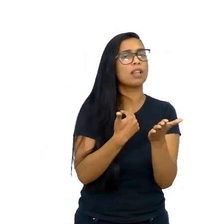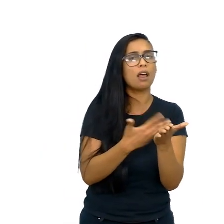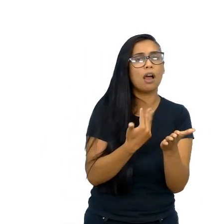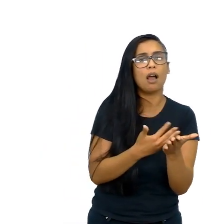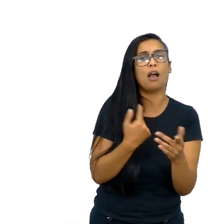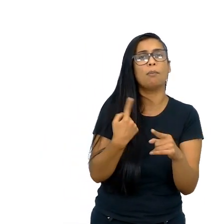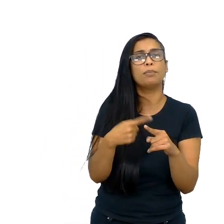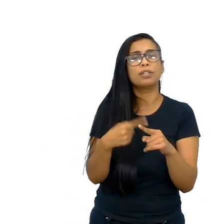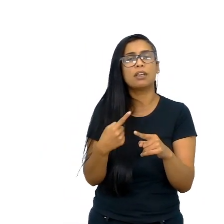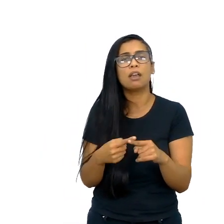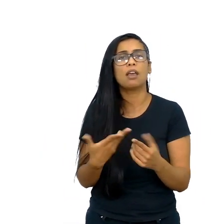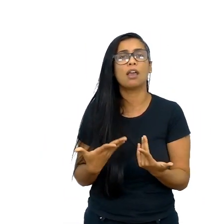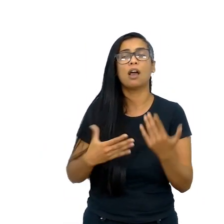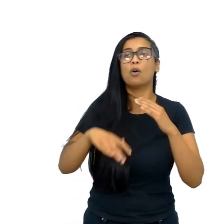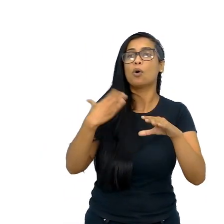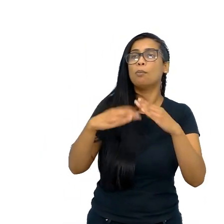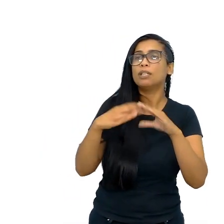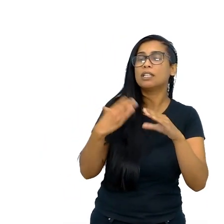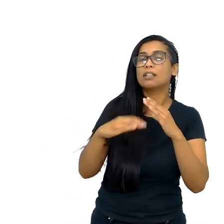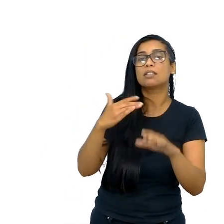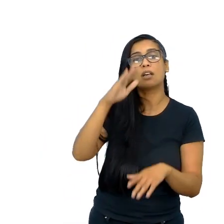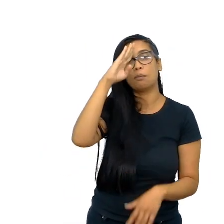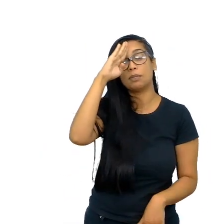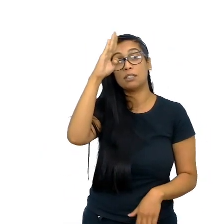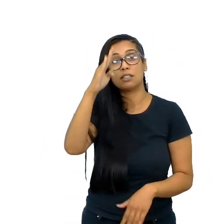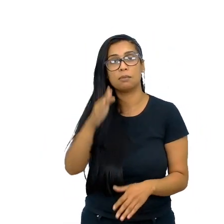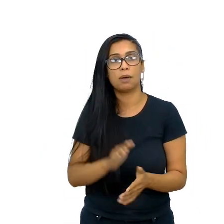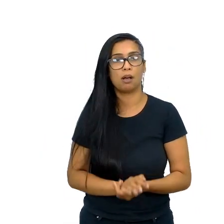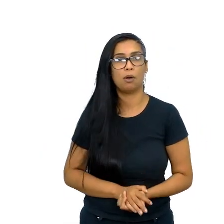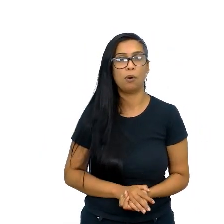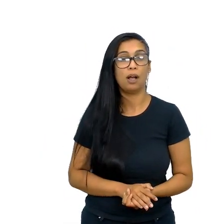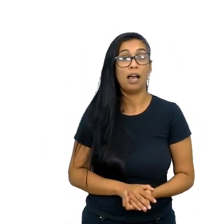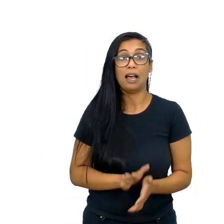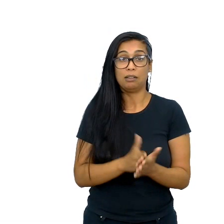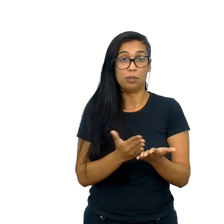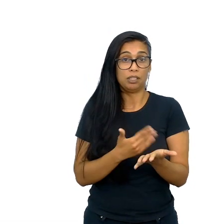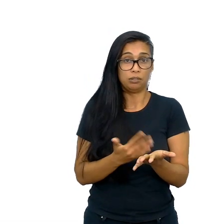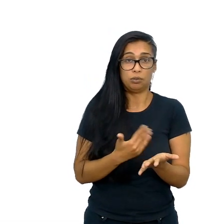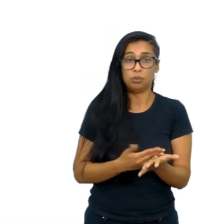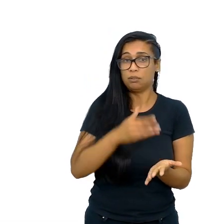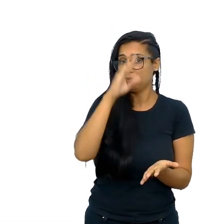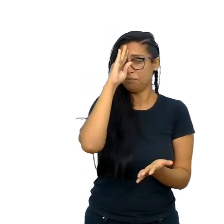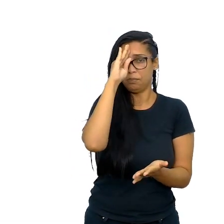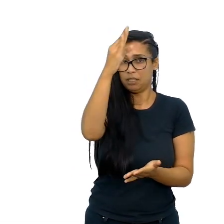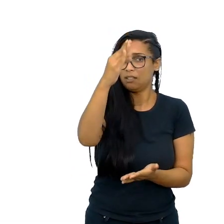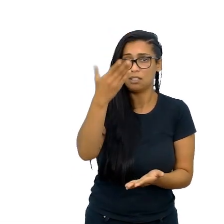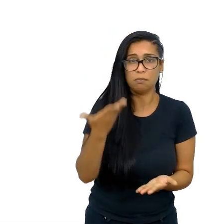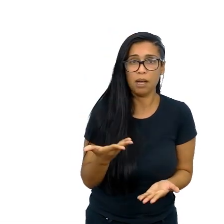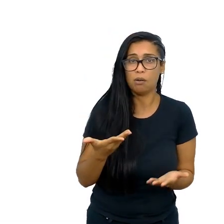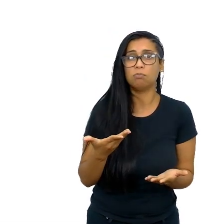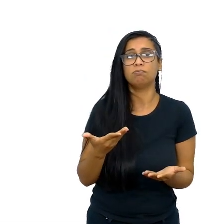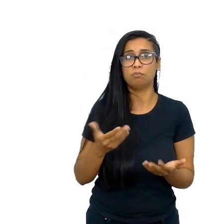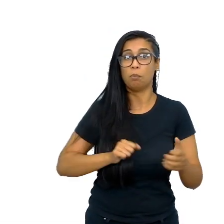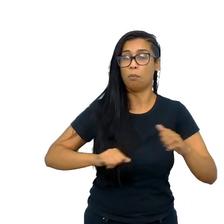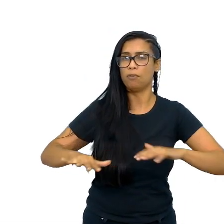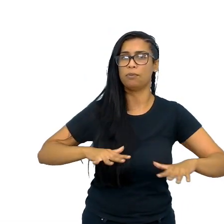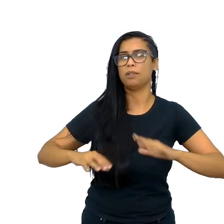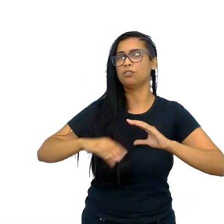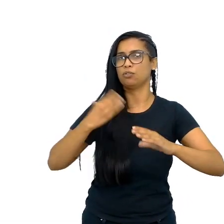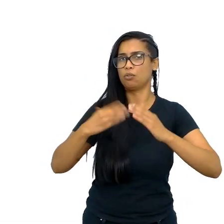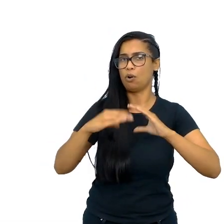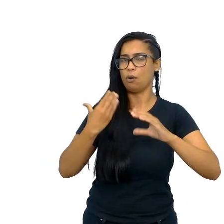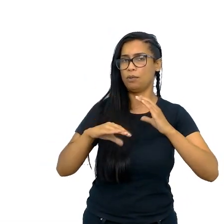esfera social de comunicação, em que o ato da leitura está imbricando nas capacidades discursivas e linguísticas do